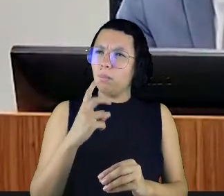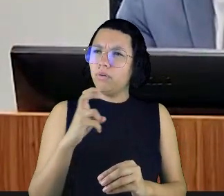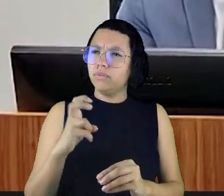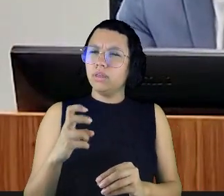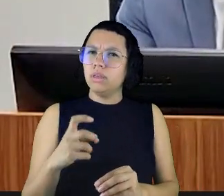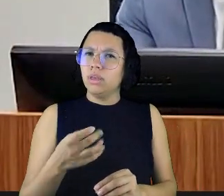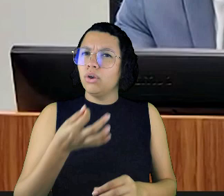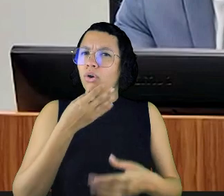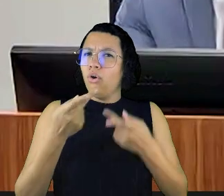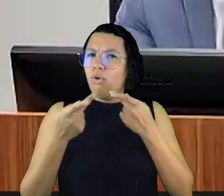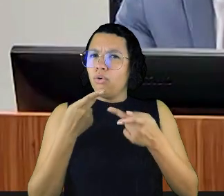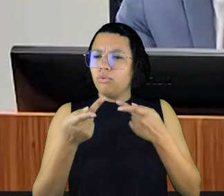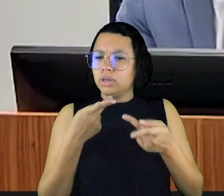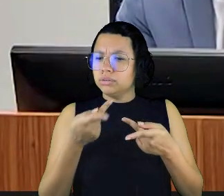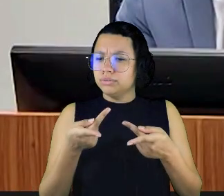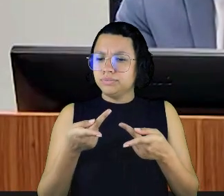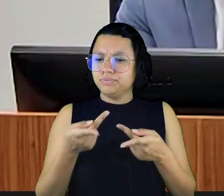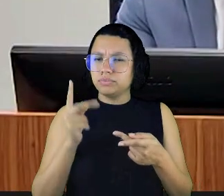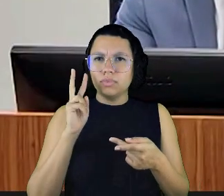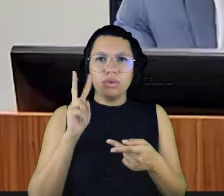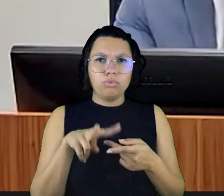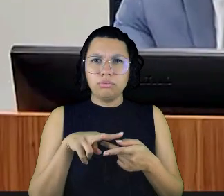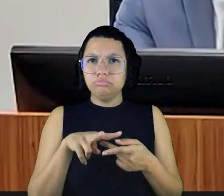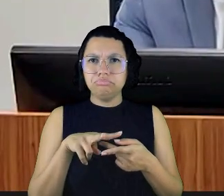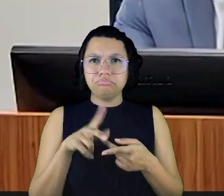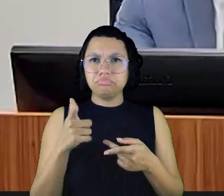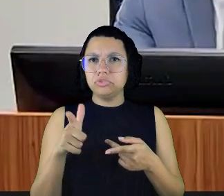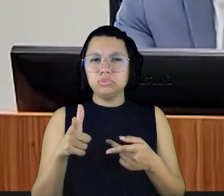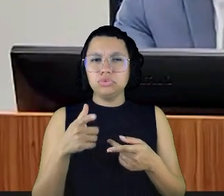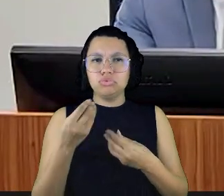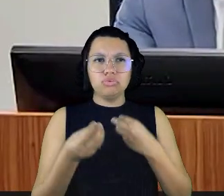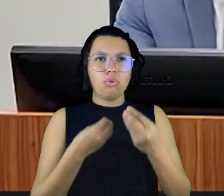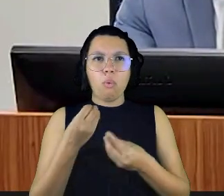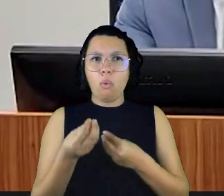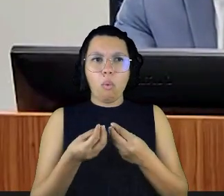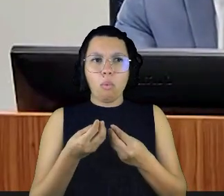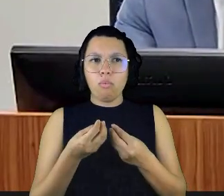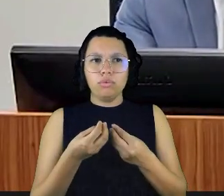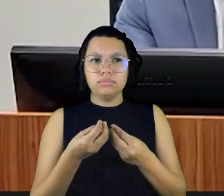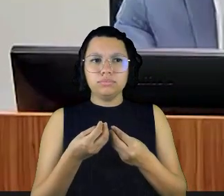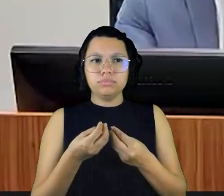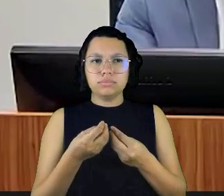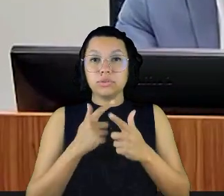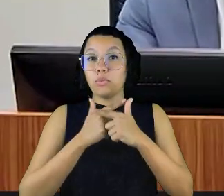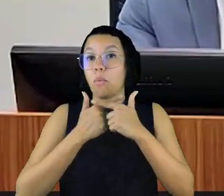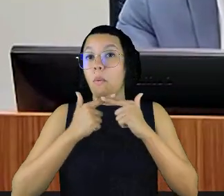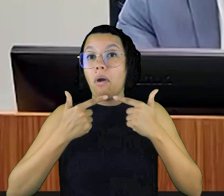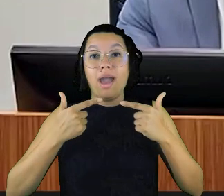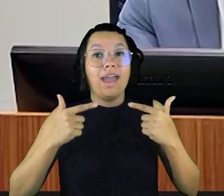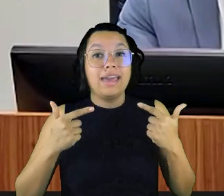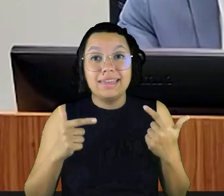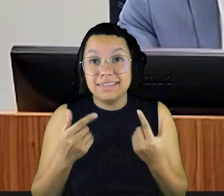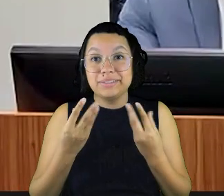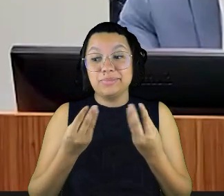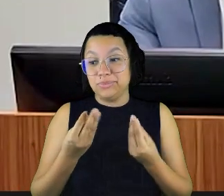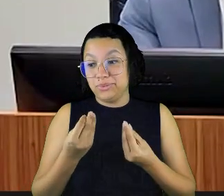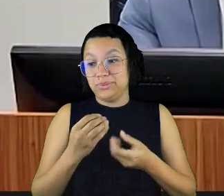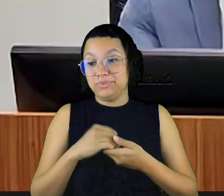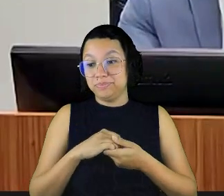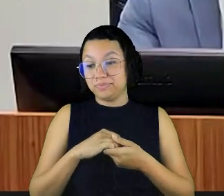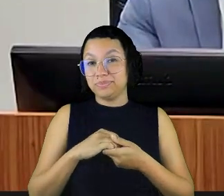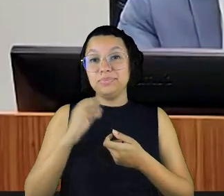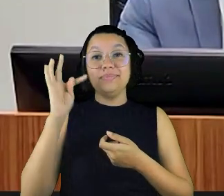outra alternativa senão rir muito. A tese que anuncia que